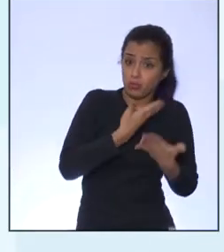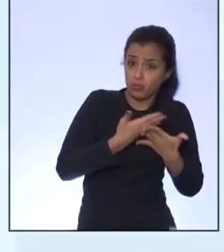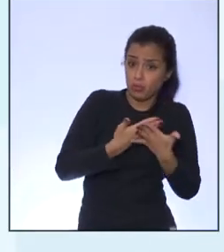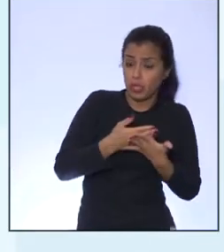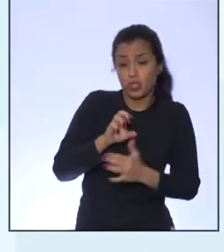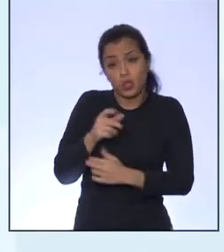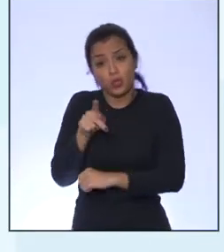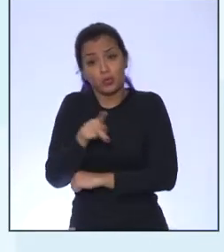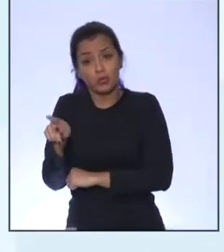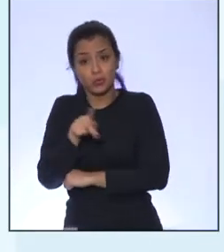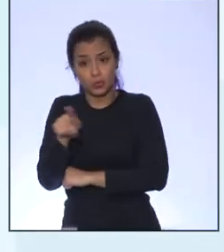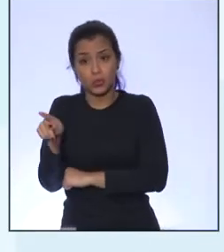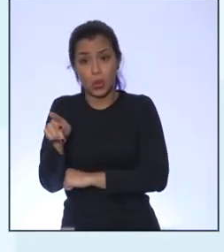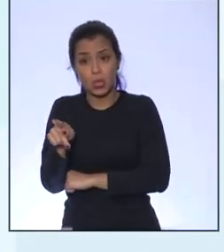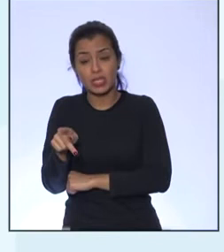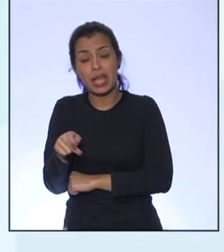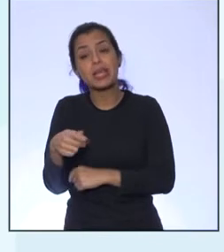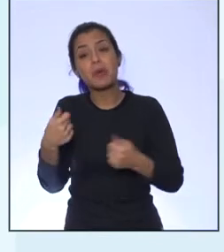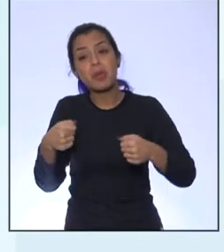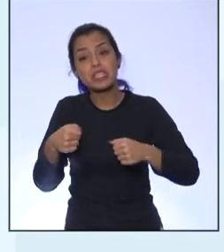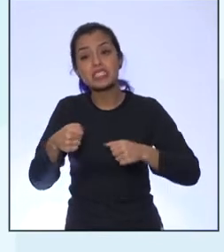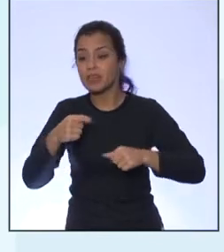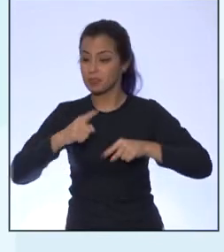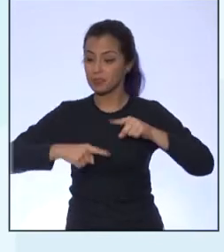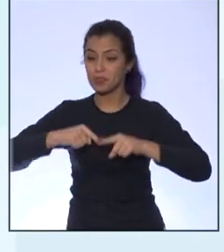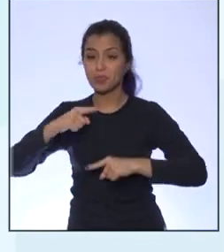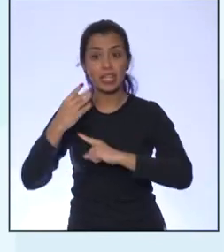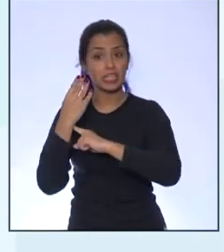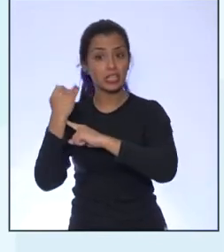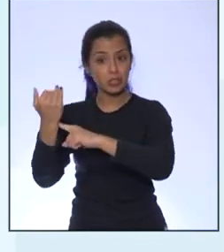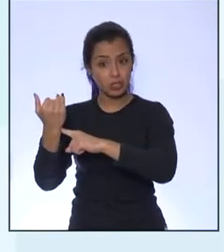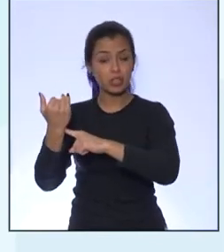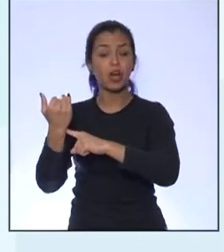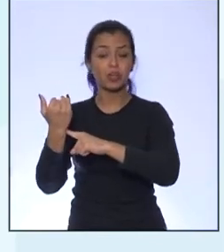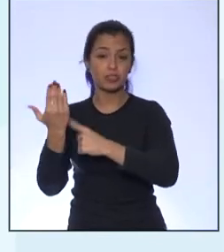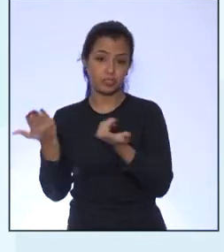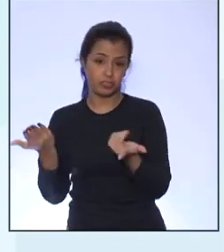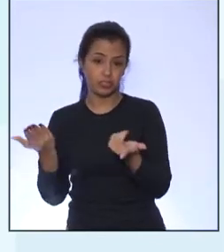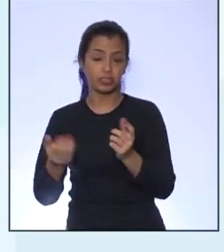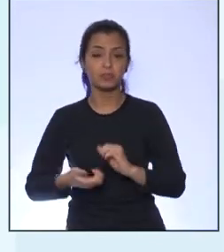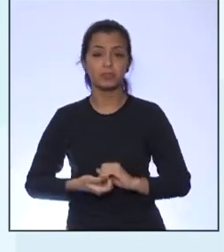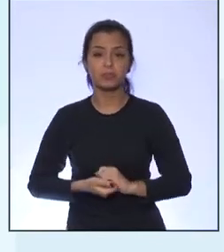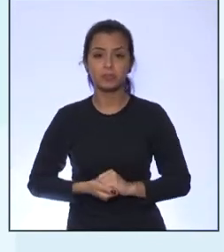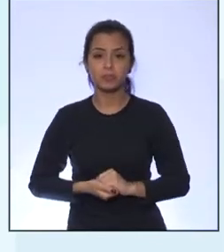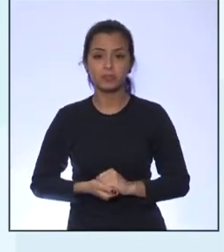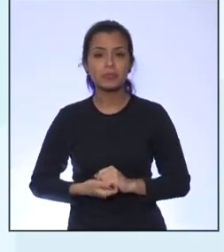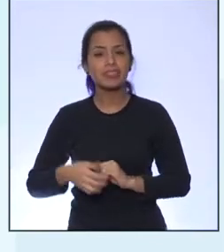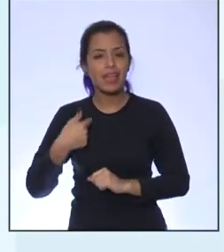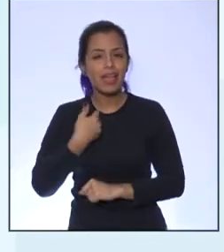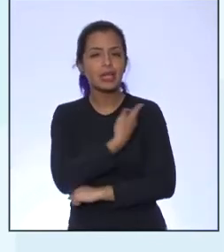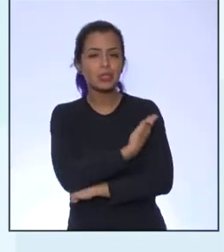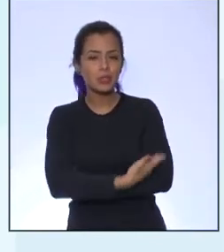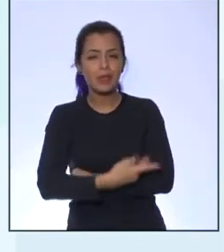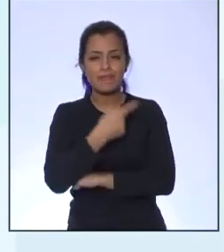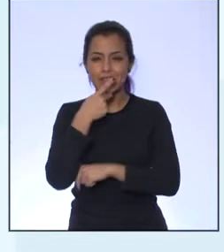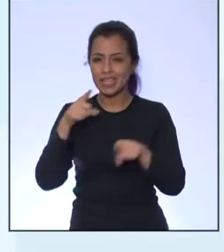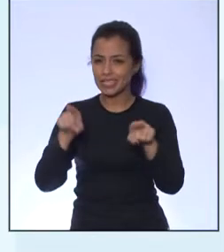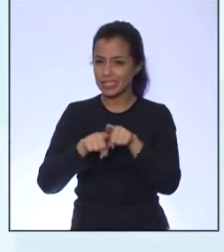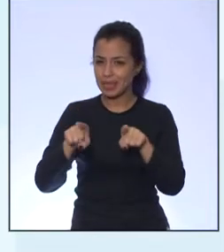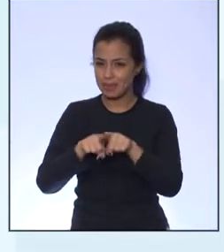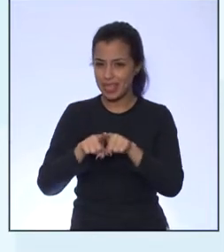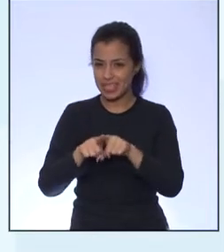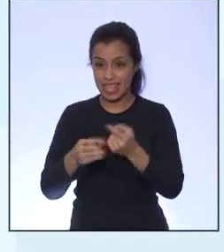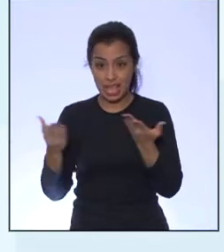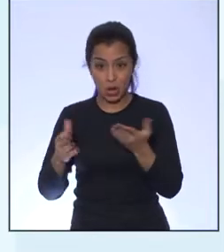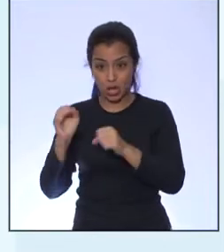professores, usando essas ferramentas tecnológicas, tanto síncronas como assíncronas, né? E eu costumo dizer, portanto, que